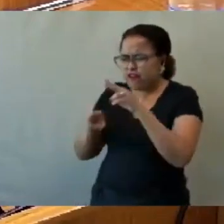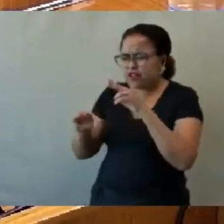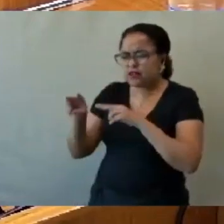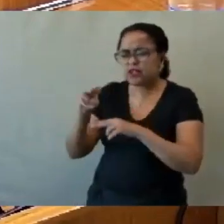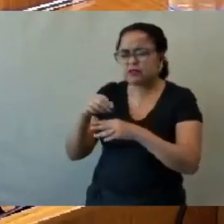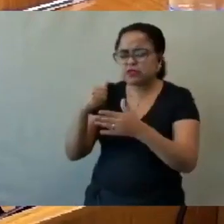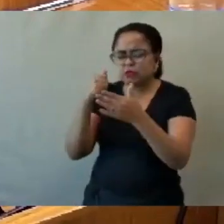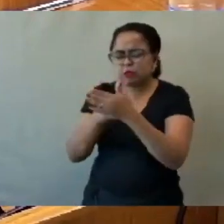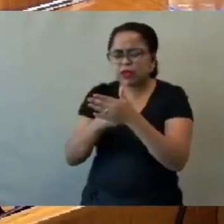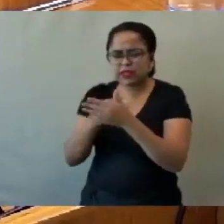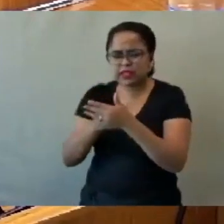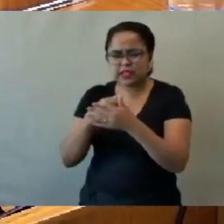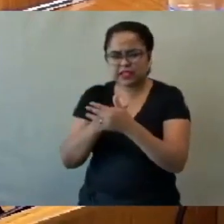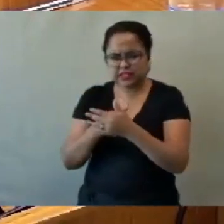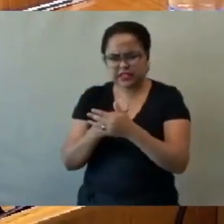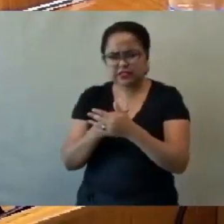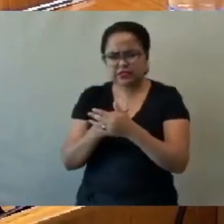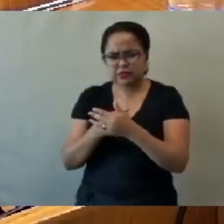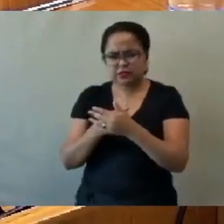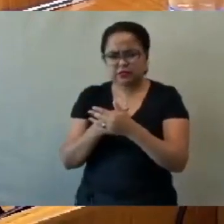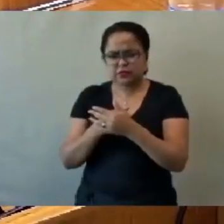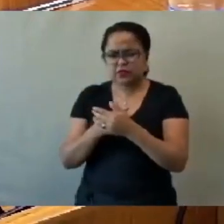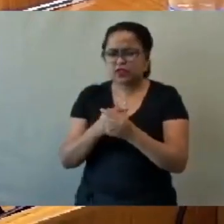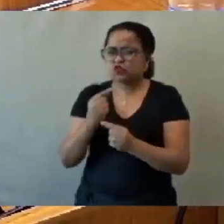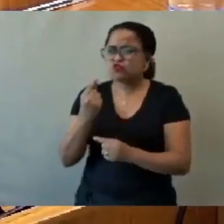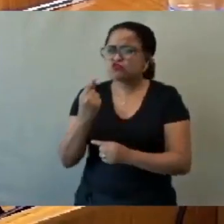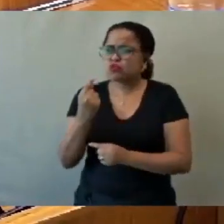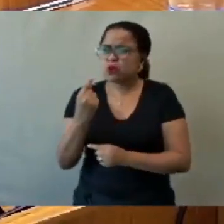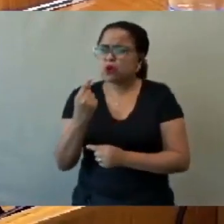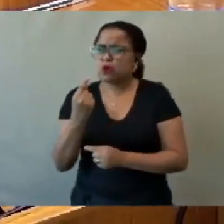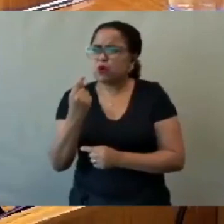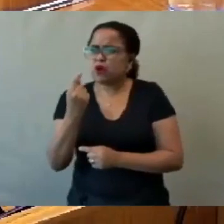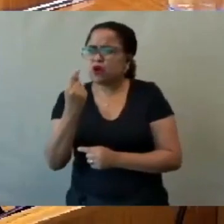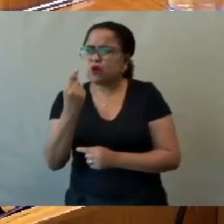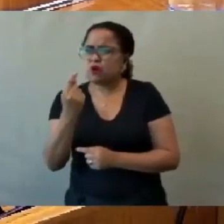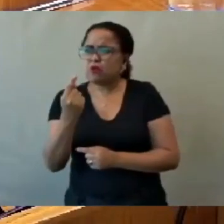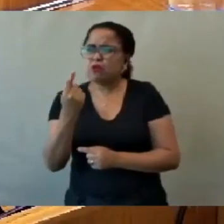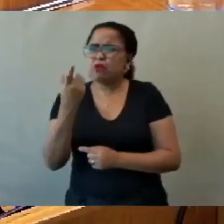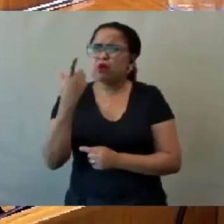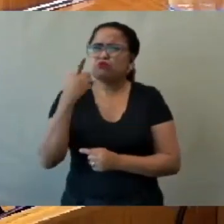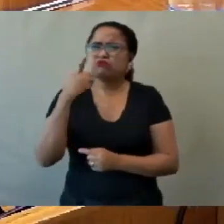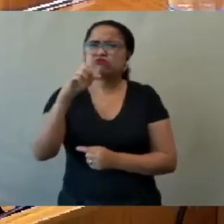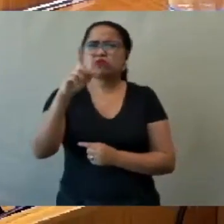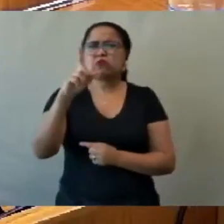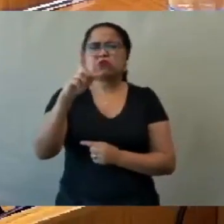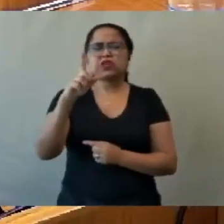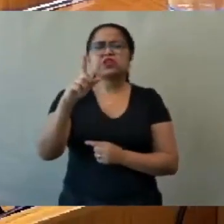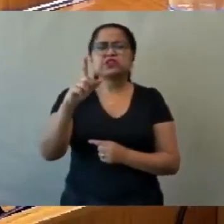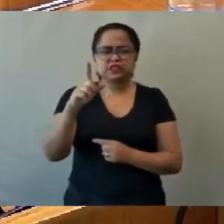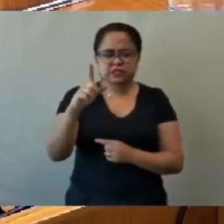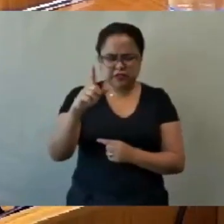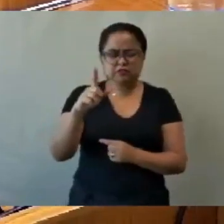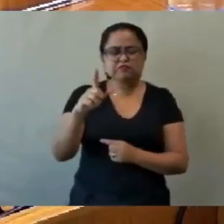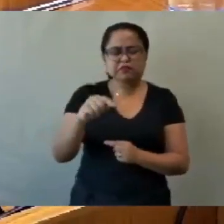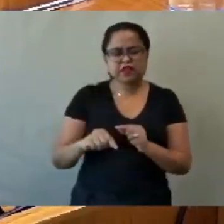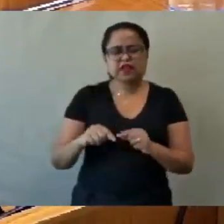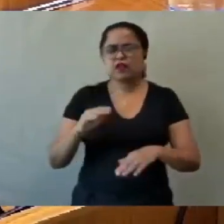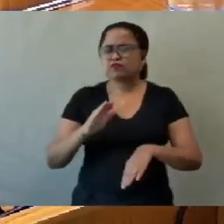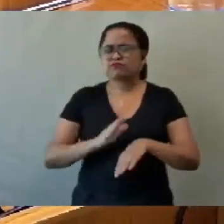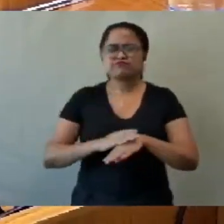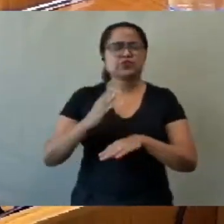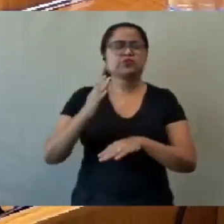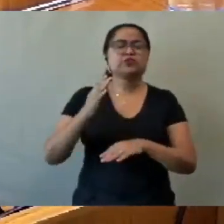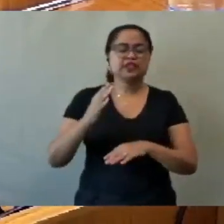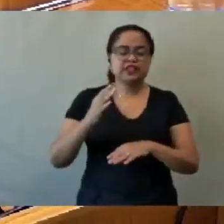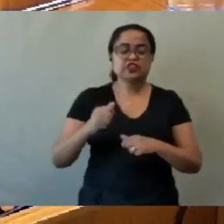fosse um pontinho a mais para essas pessoas da inclusão, já é um ganho muito grande para a